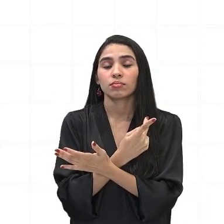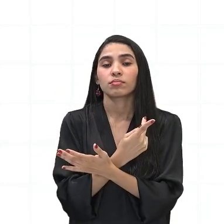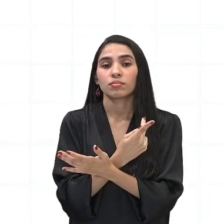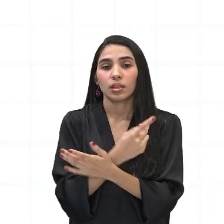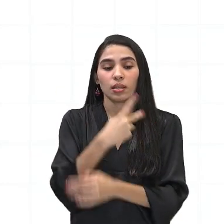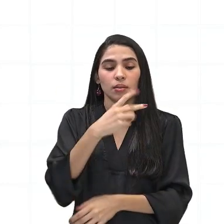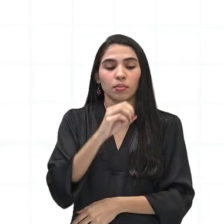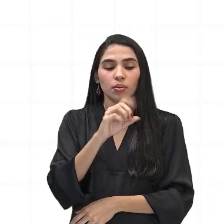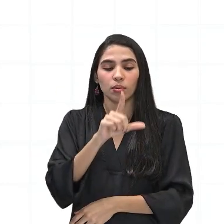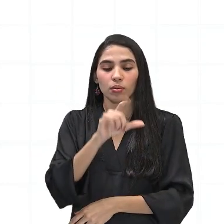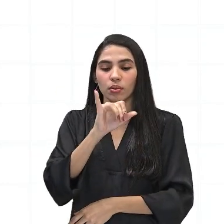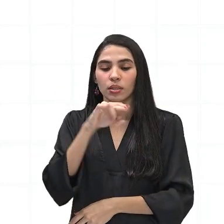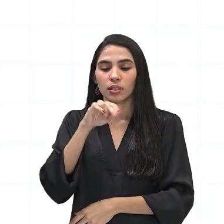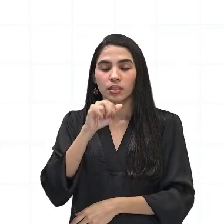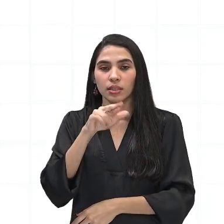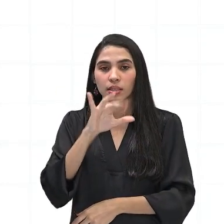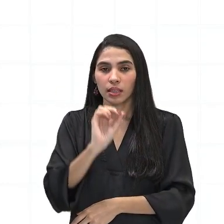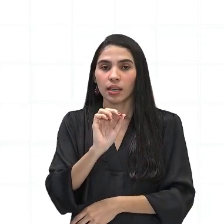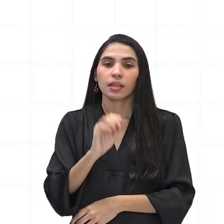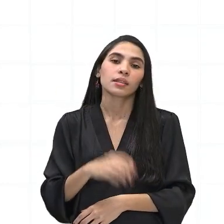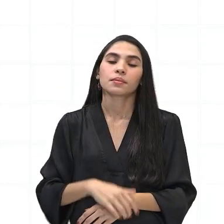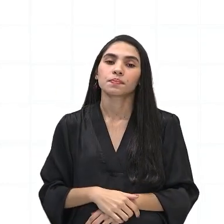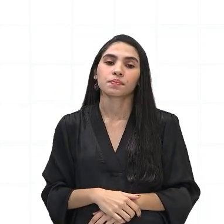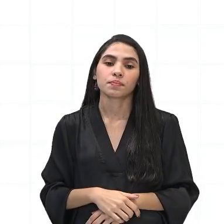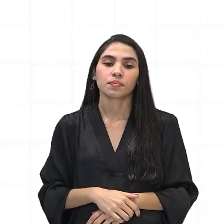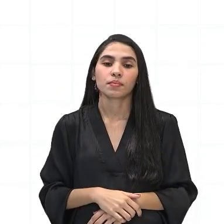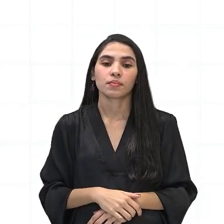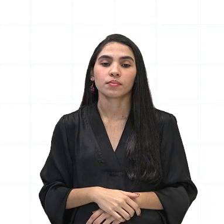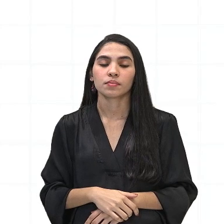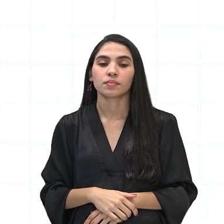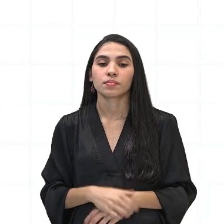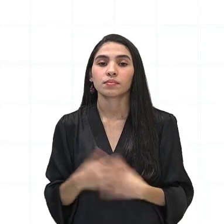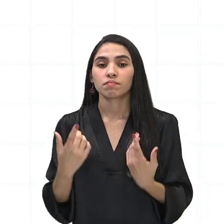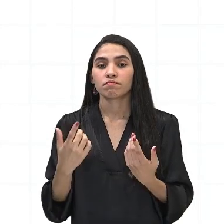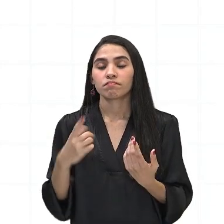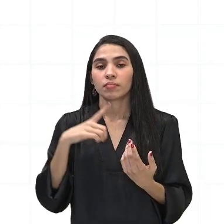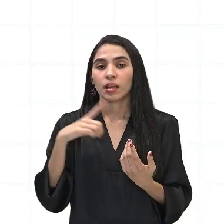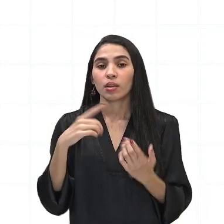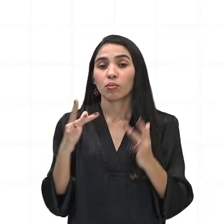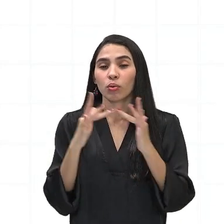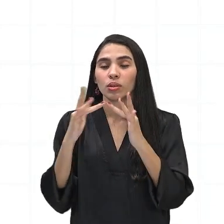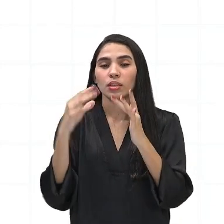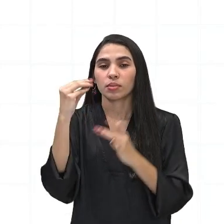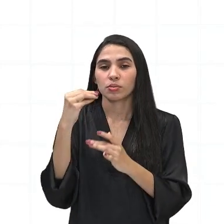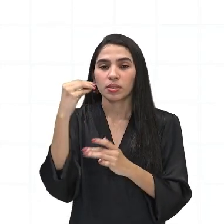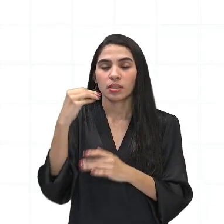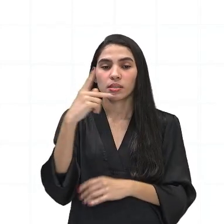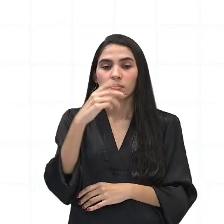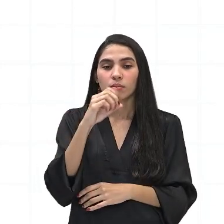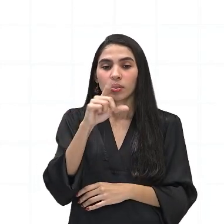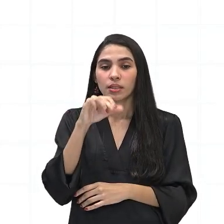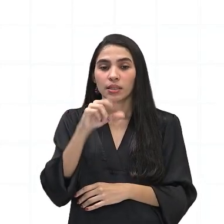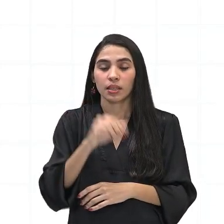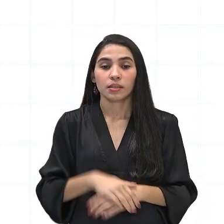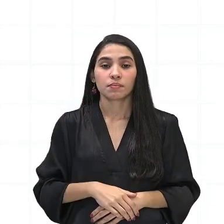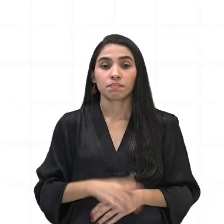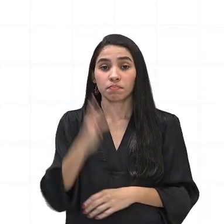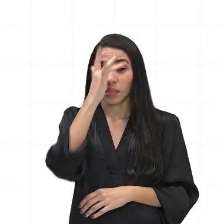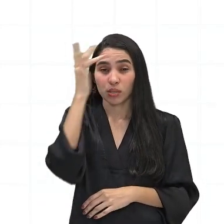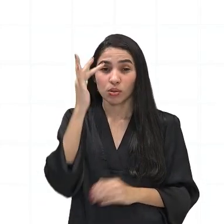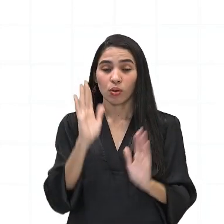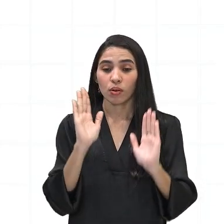vai apresentar as seguintes características, e as seguintes características estão na próxima cartela. Acompanhem.